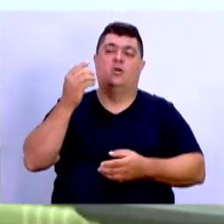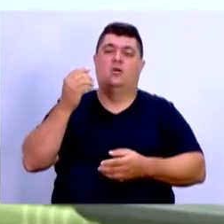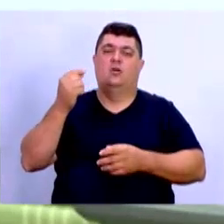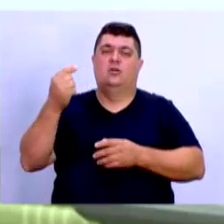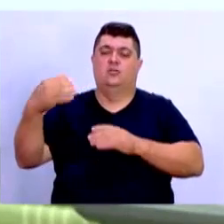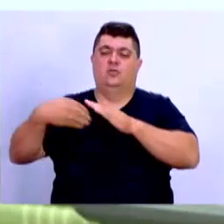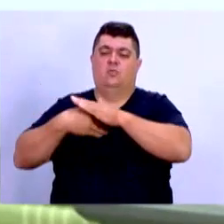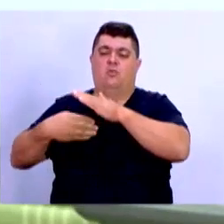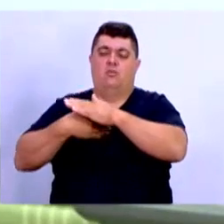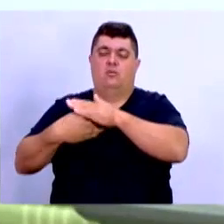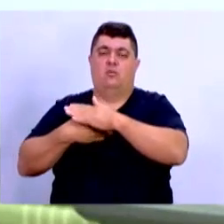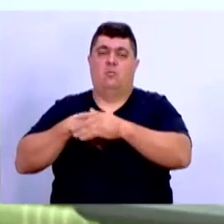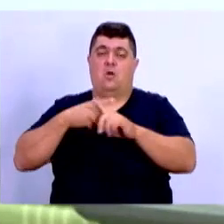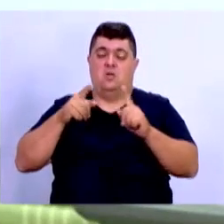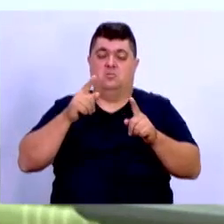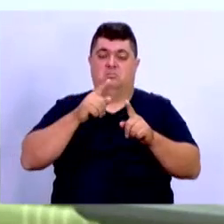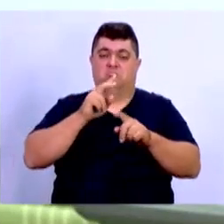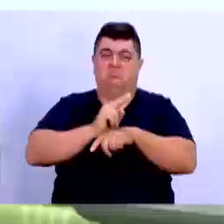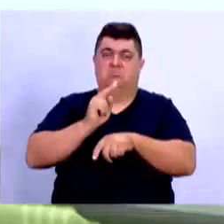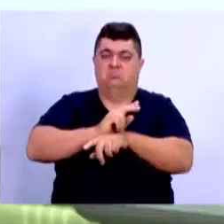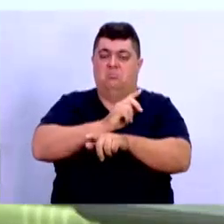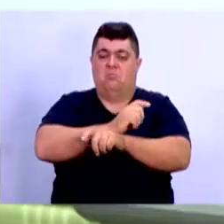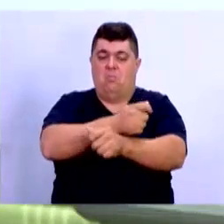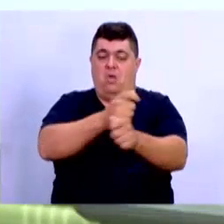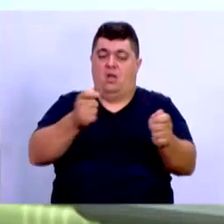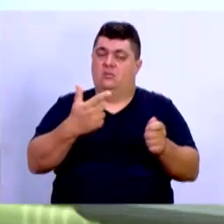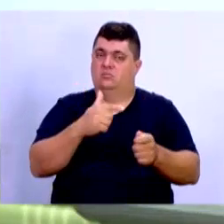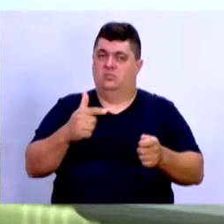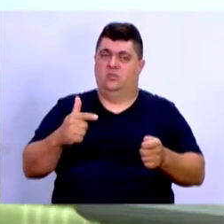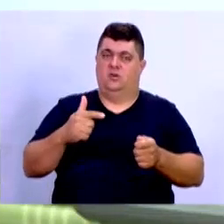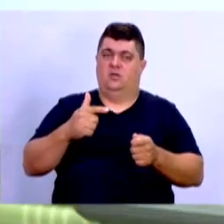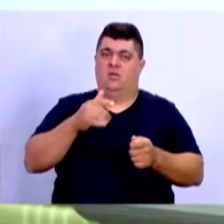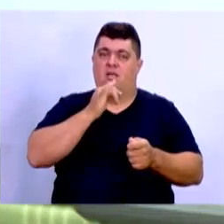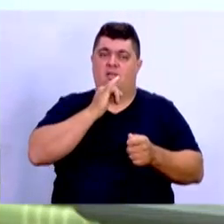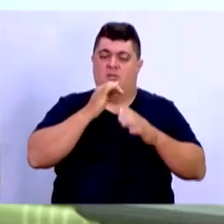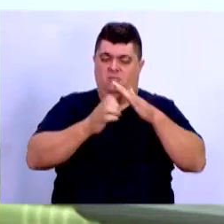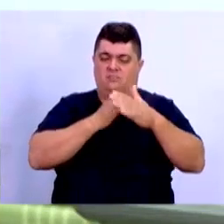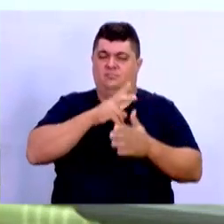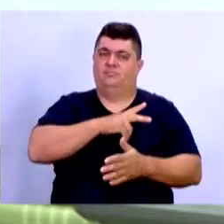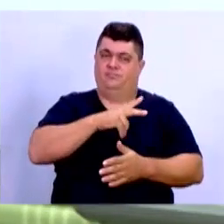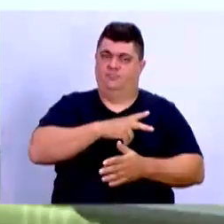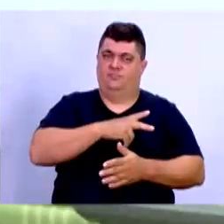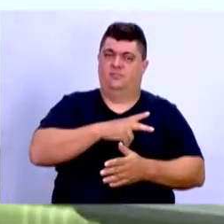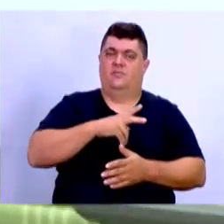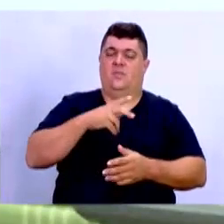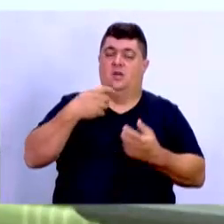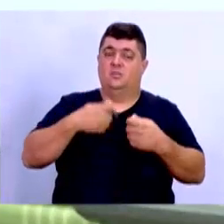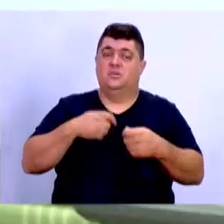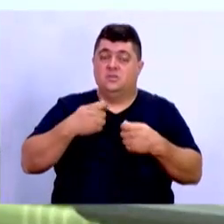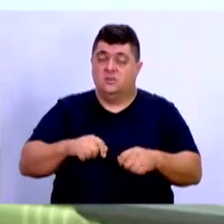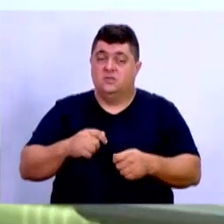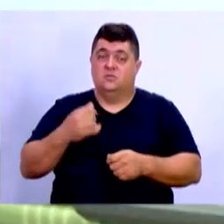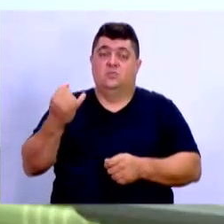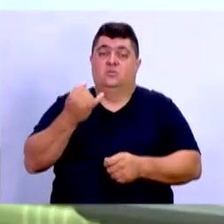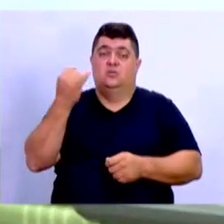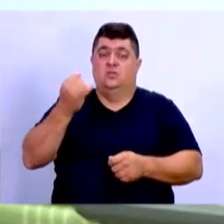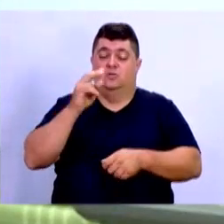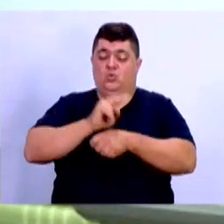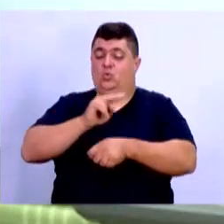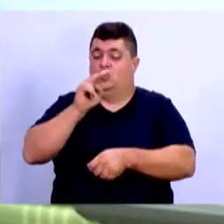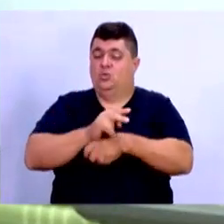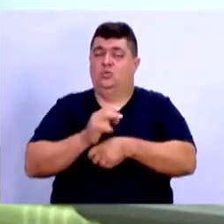as saídas. É sempre interessante, a gente sempre coloca, ainda mais no caso da empresa privada, que ela precisa o quê?